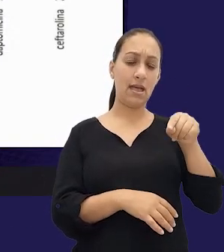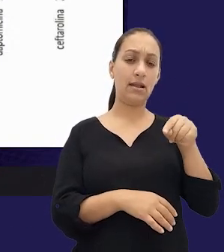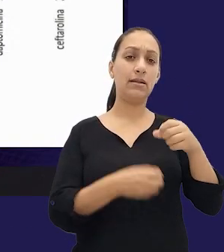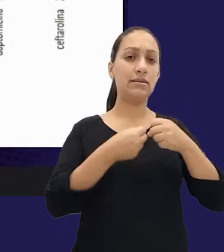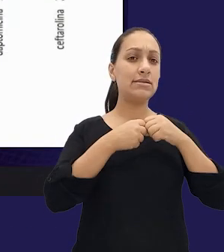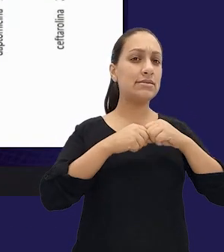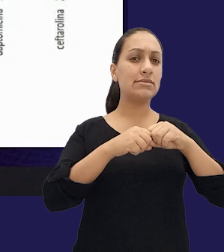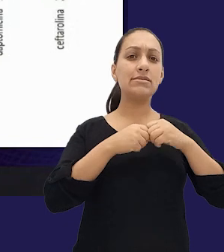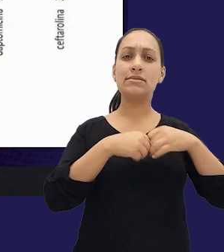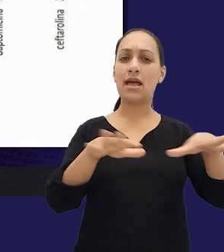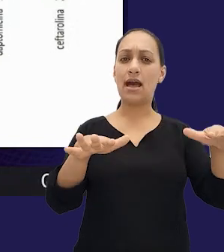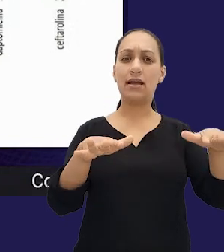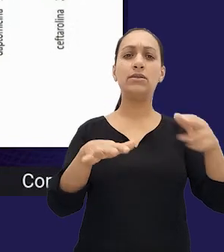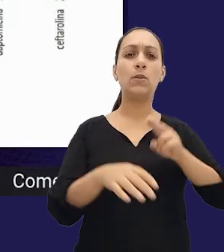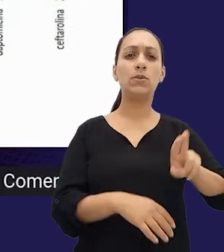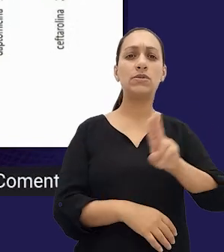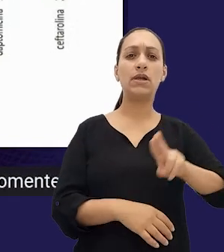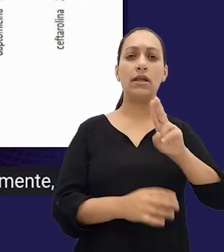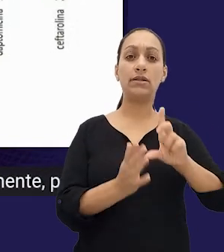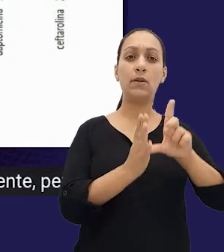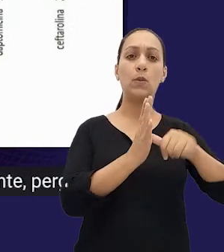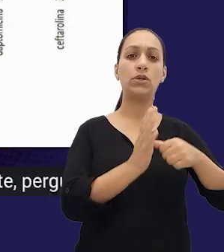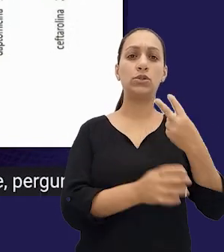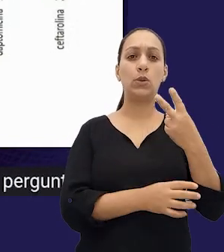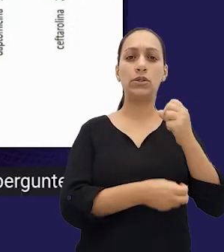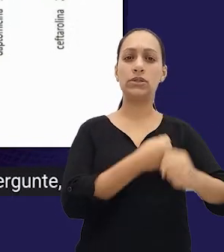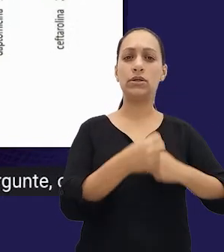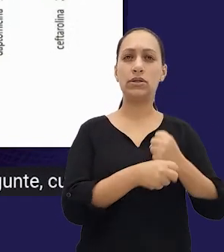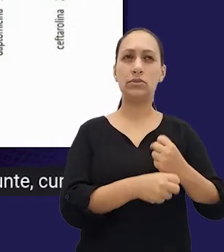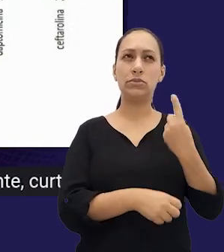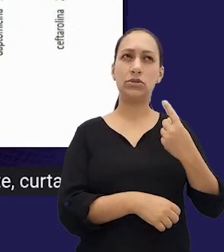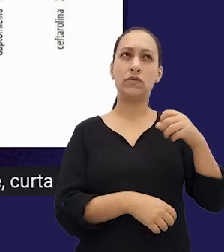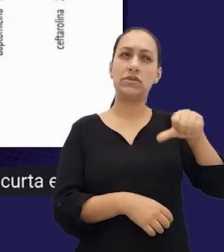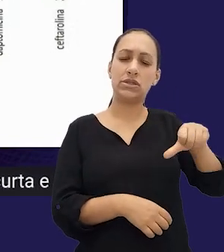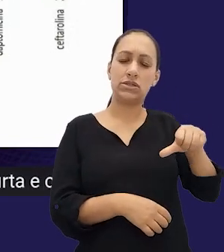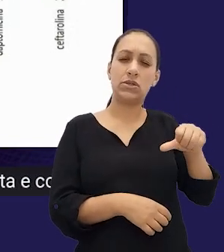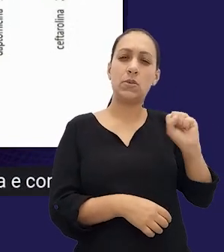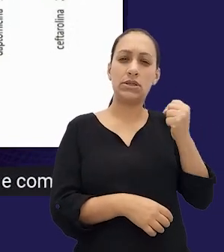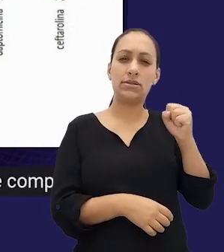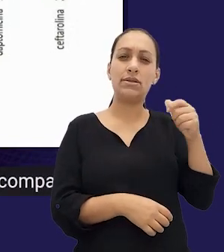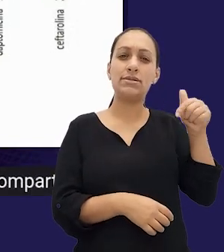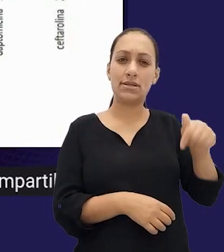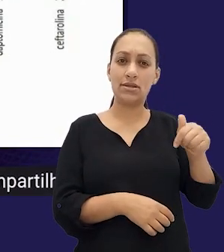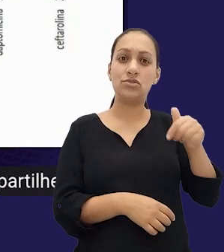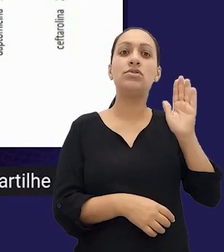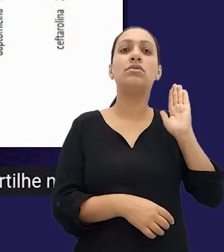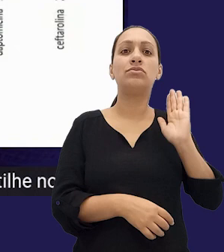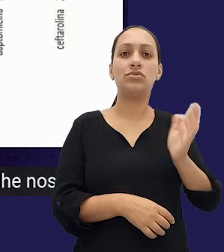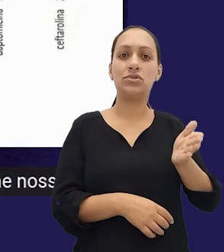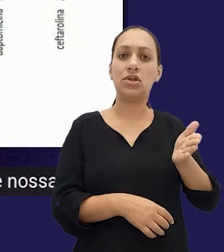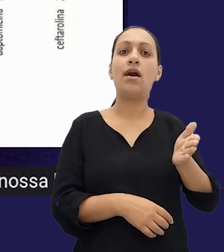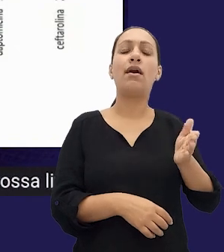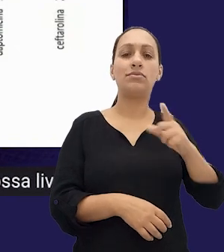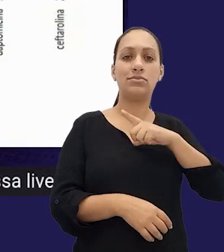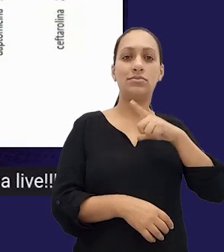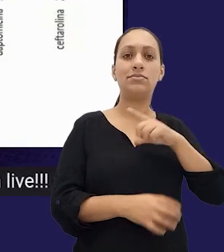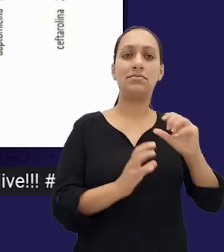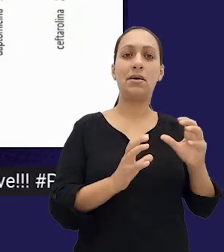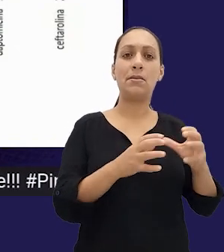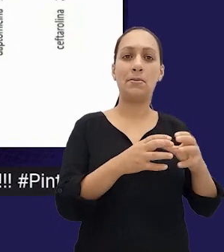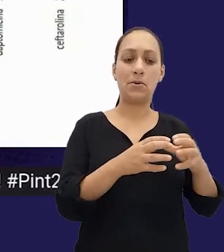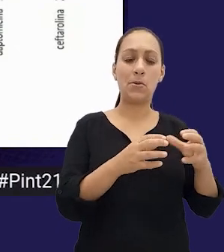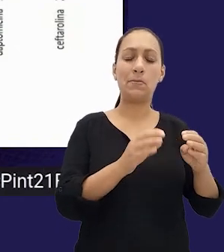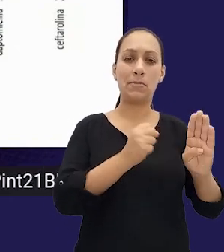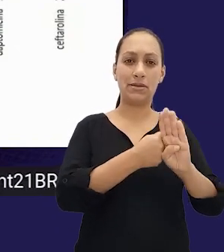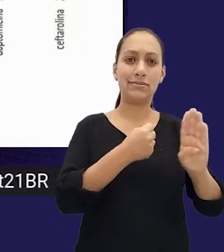utilizada clinicamente, e 2 aninhos depois, gente, em 1987, nós já tínhamos bactérias resistentes a essa cefalosporina